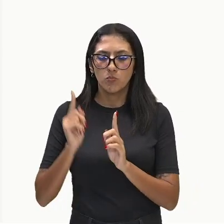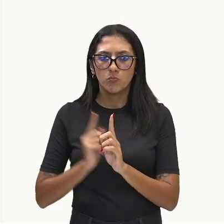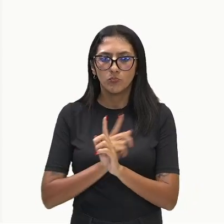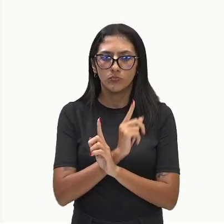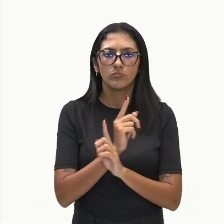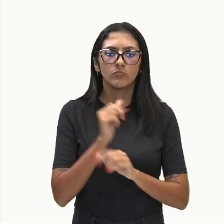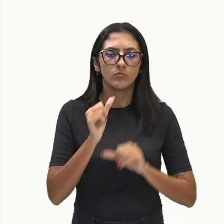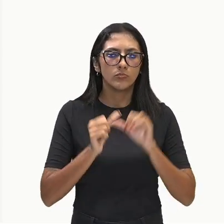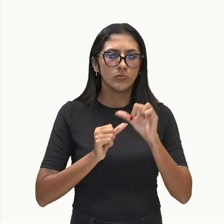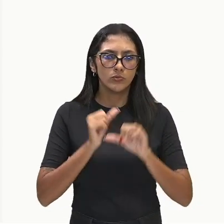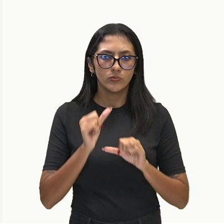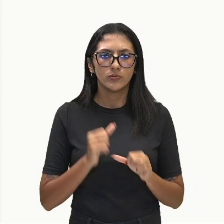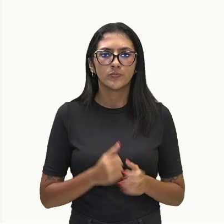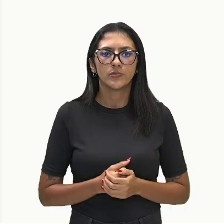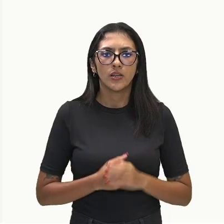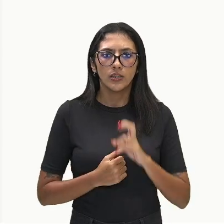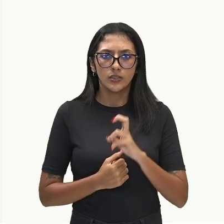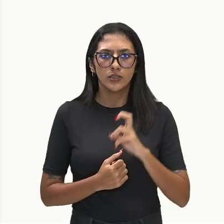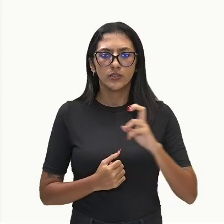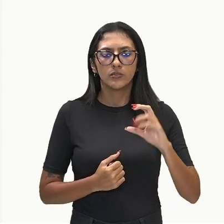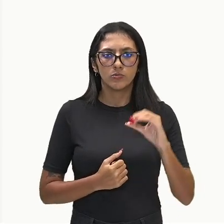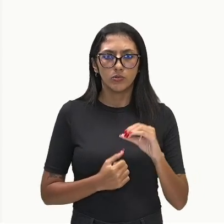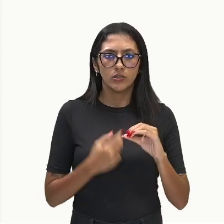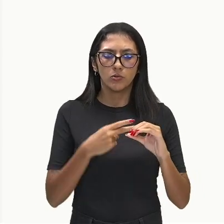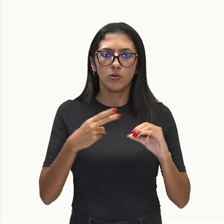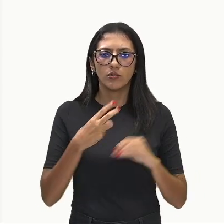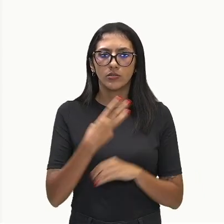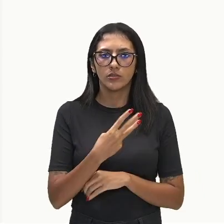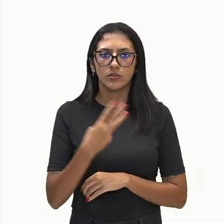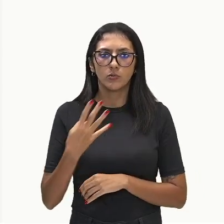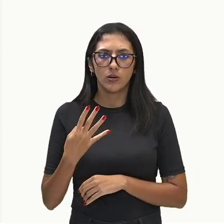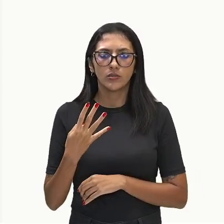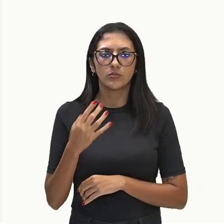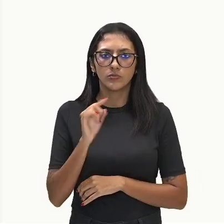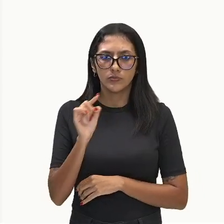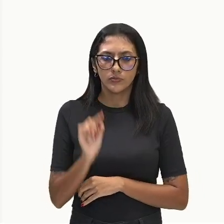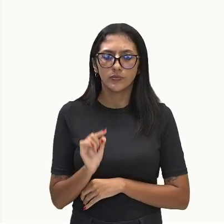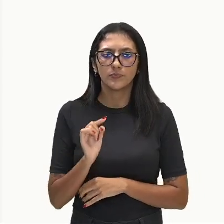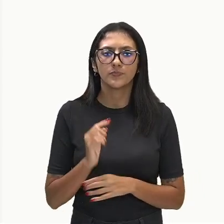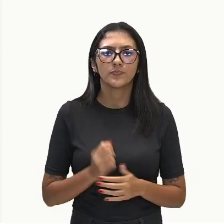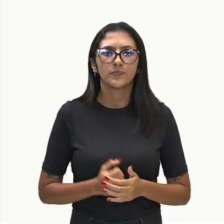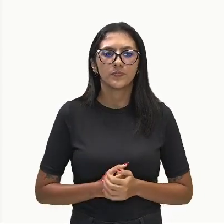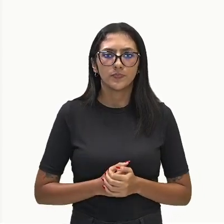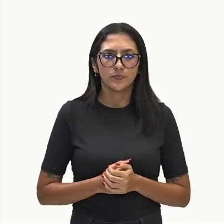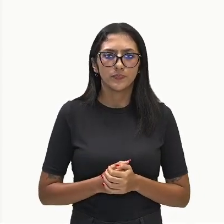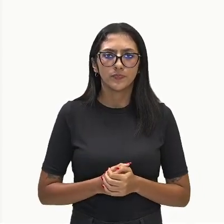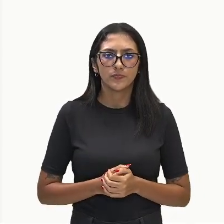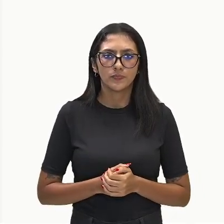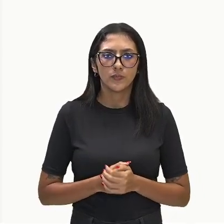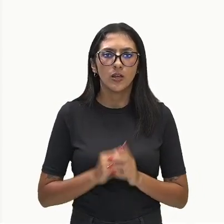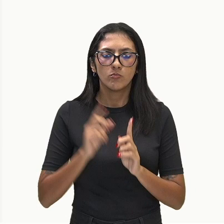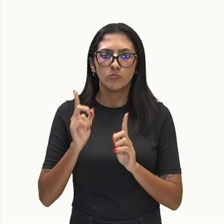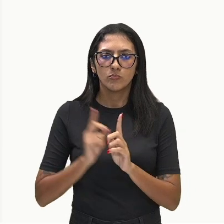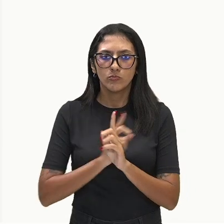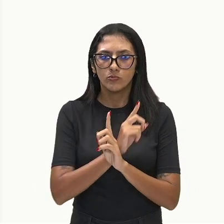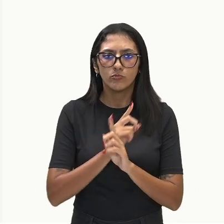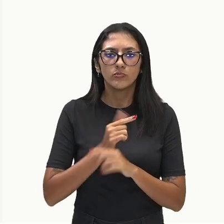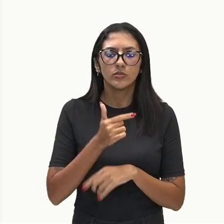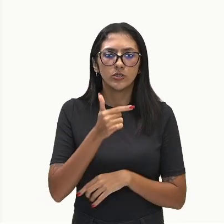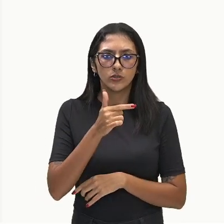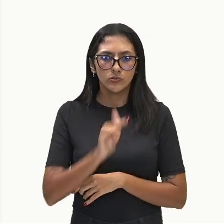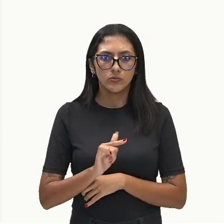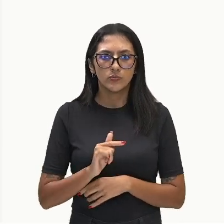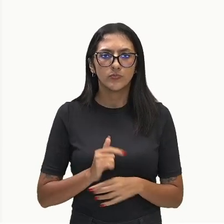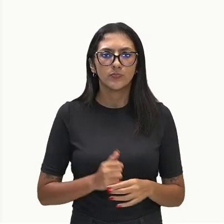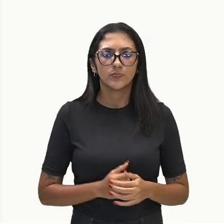membro, vamos ter 550 igual a 34z. Para encontrar o valor de z, passamos o 34